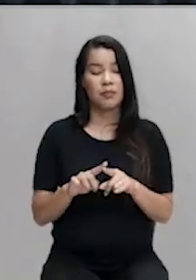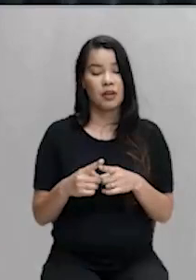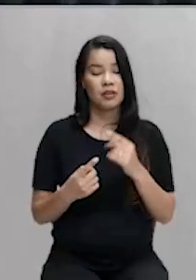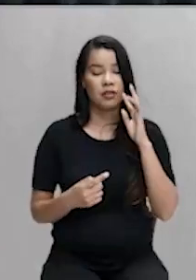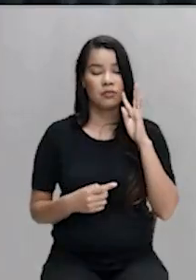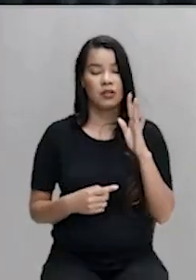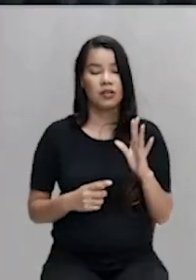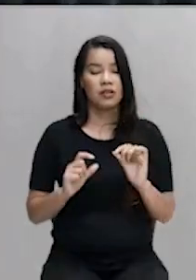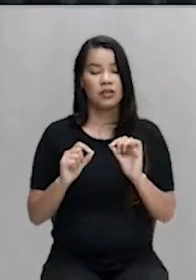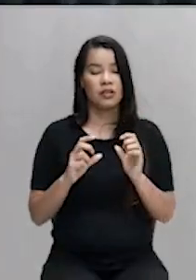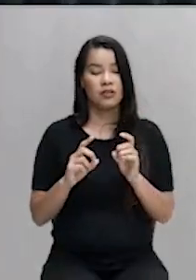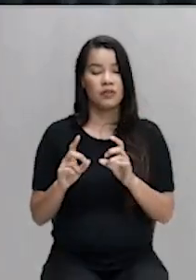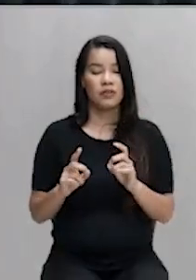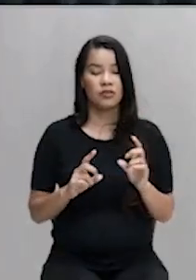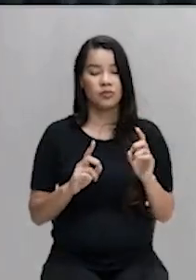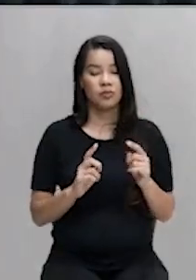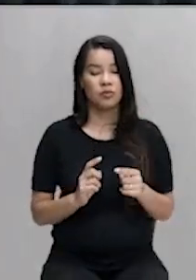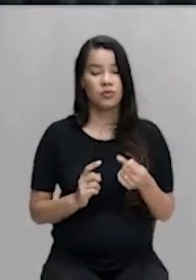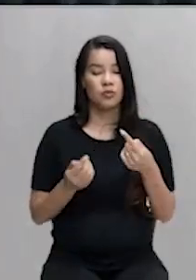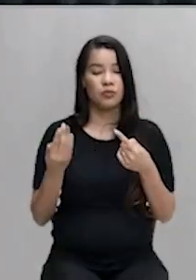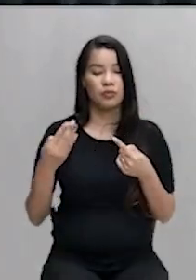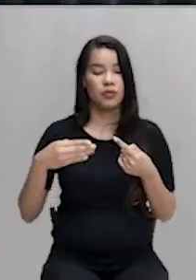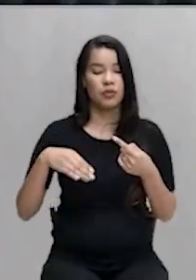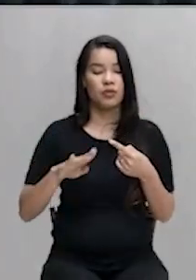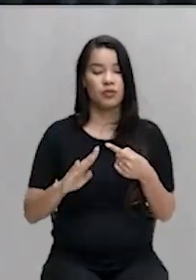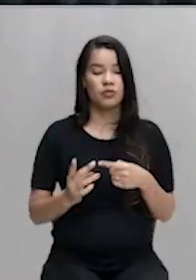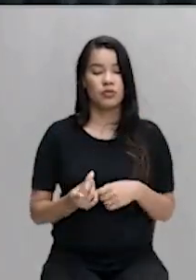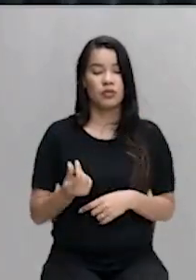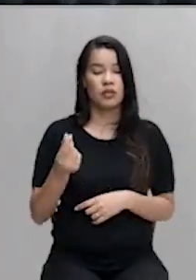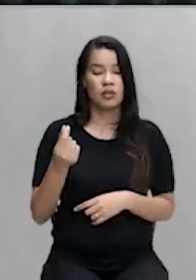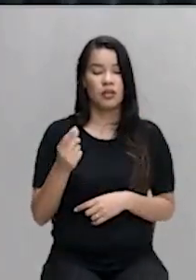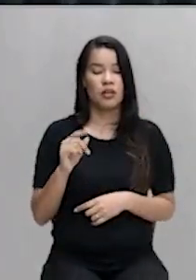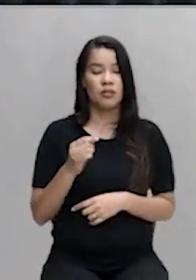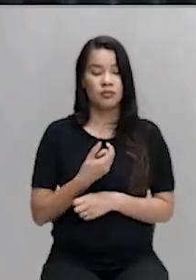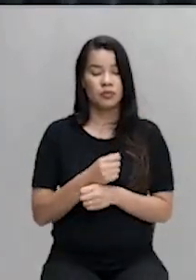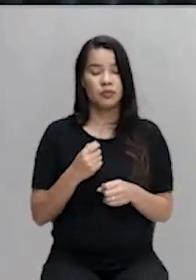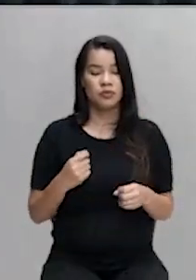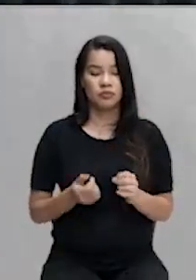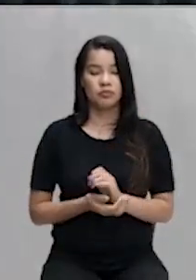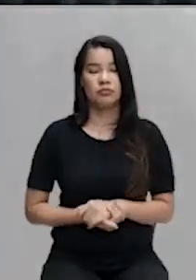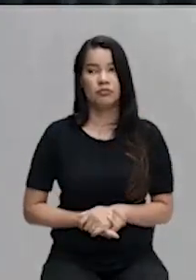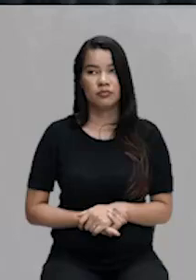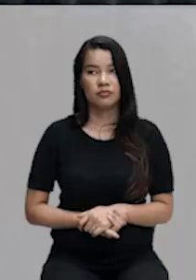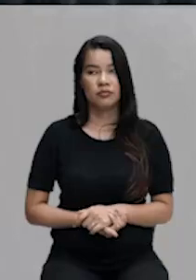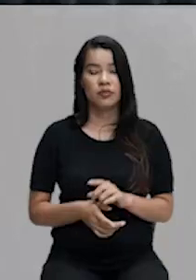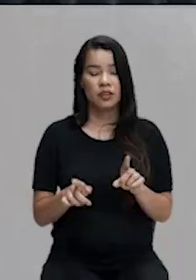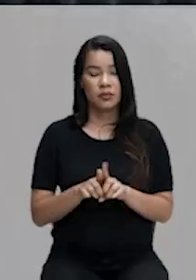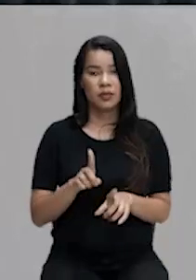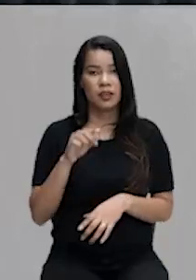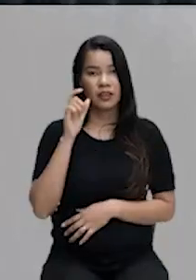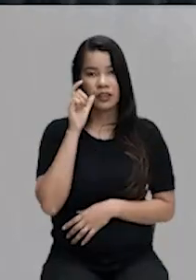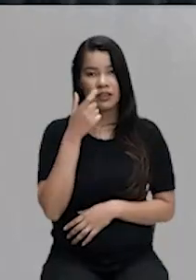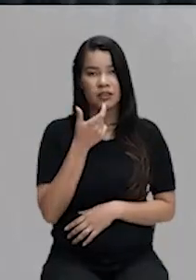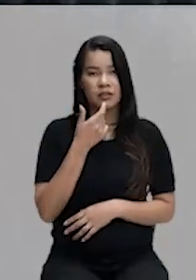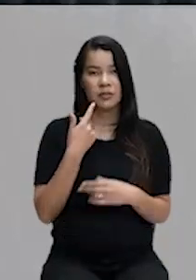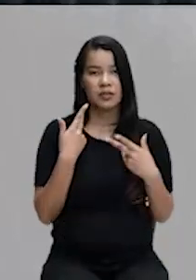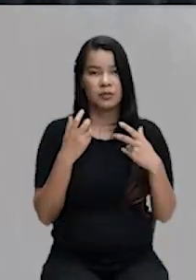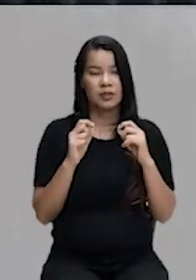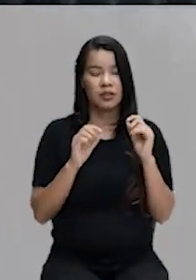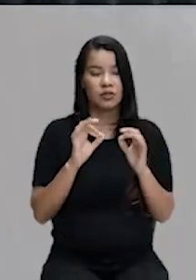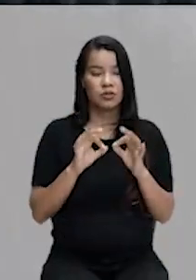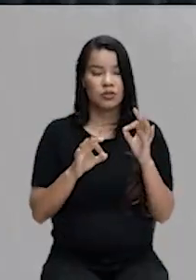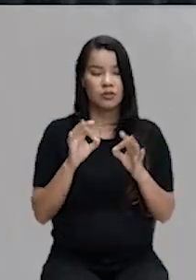pelo valor de US$1 bilhão, é muita coisa. O que é interessante gente notar também que é justamente esse